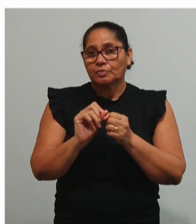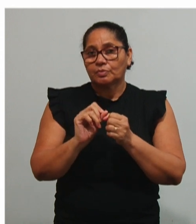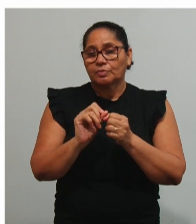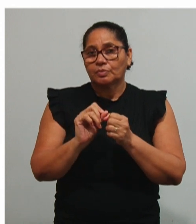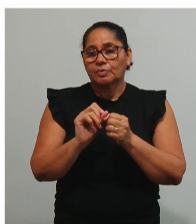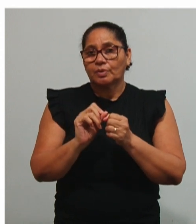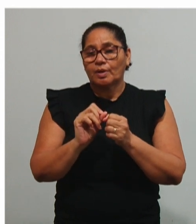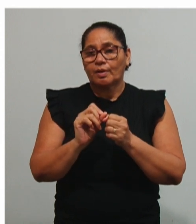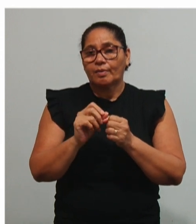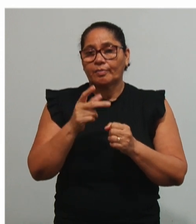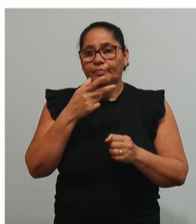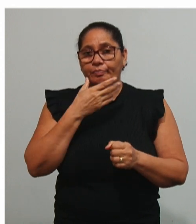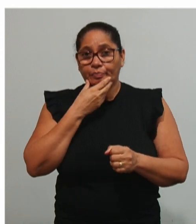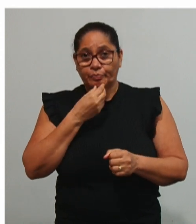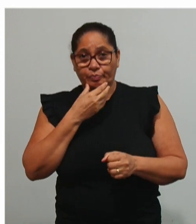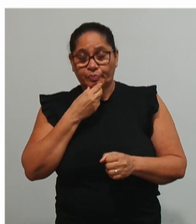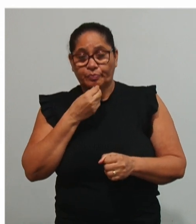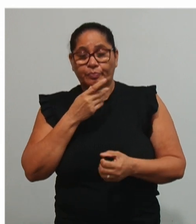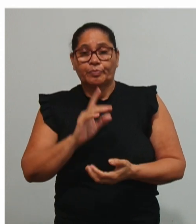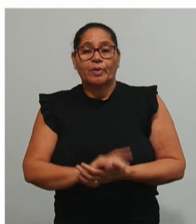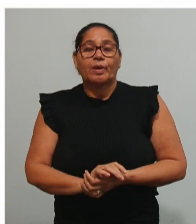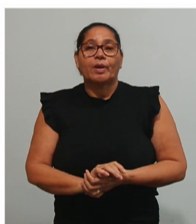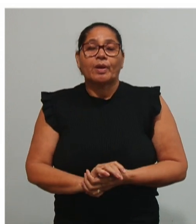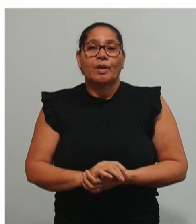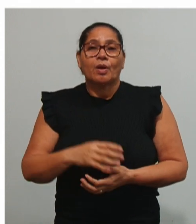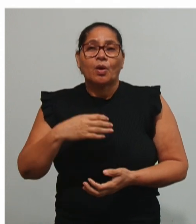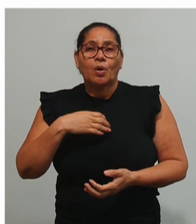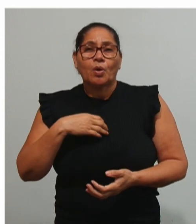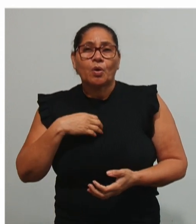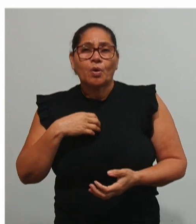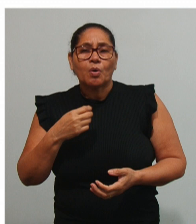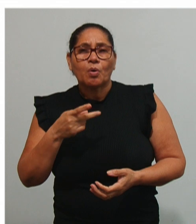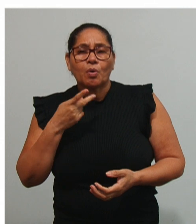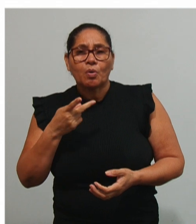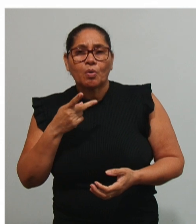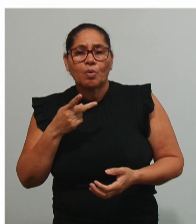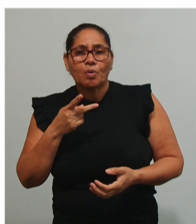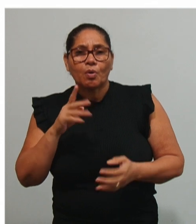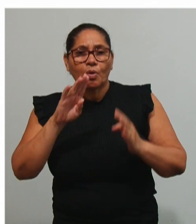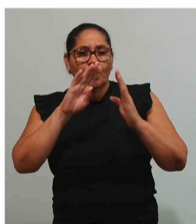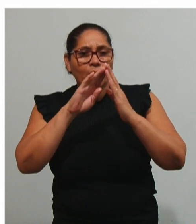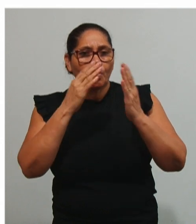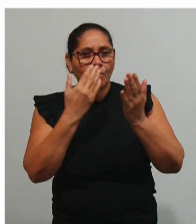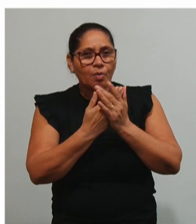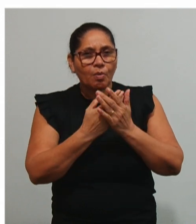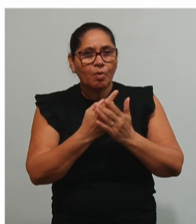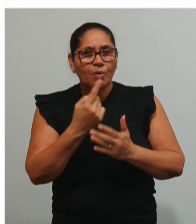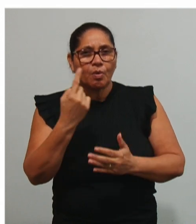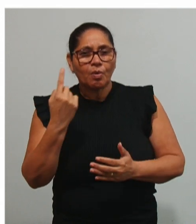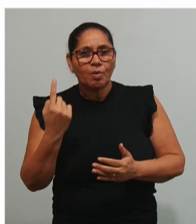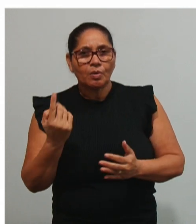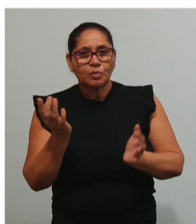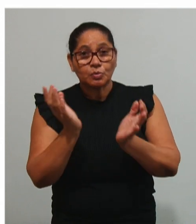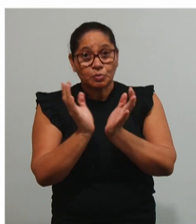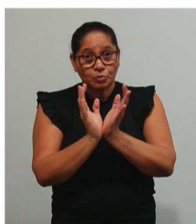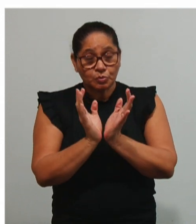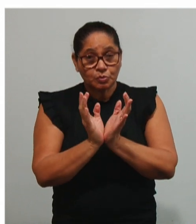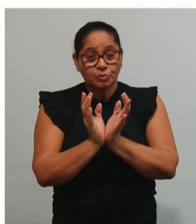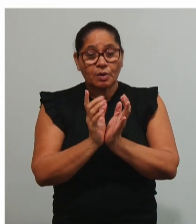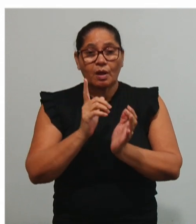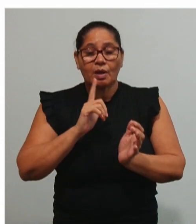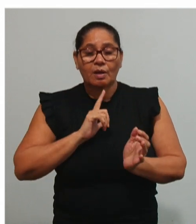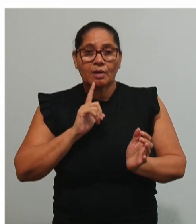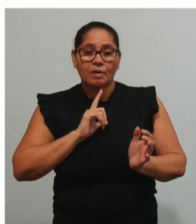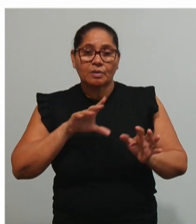autor, no sentido de que no rol aqui de escolas do grupo 1, nós temos